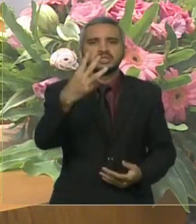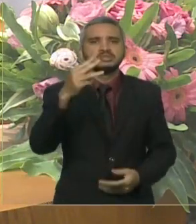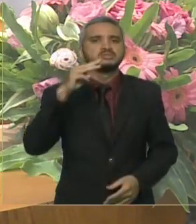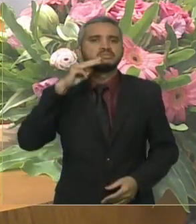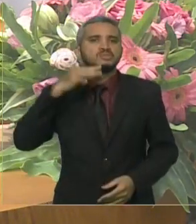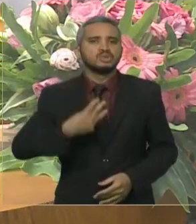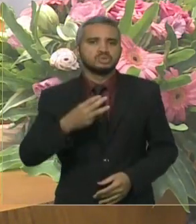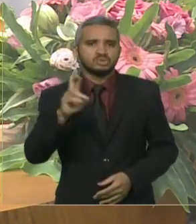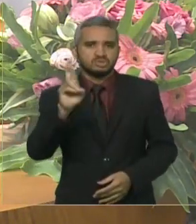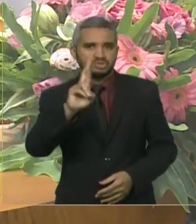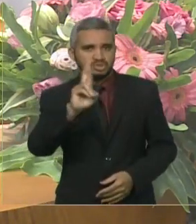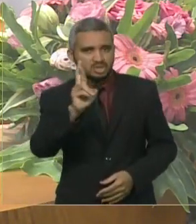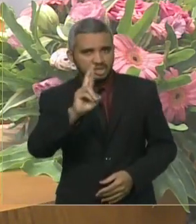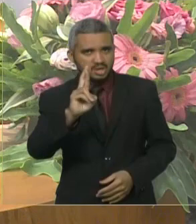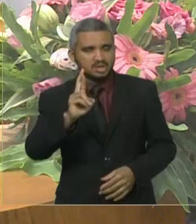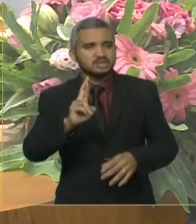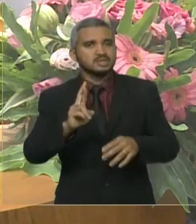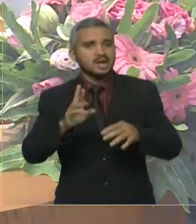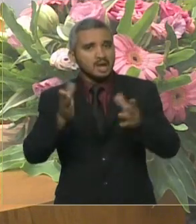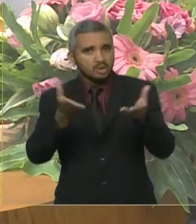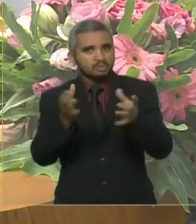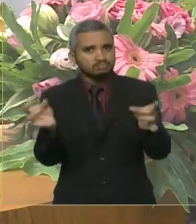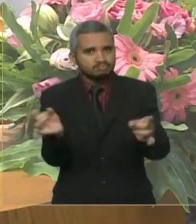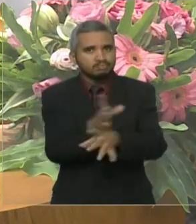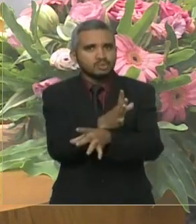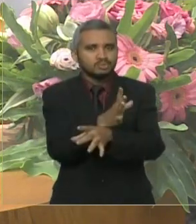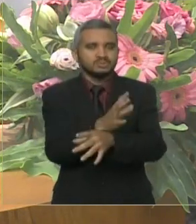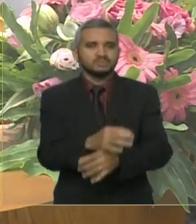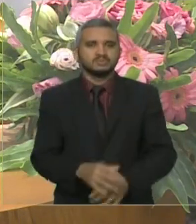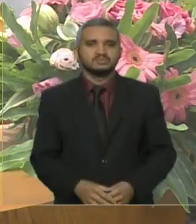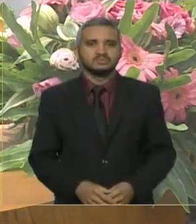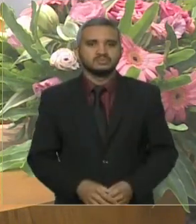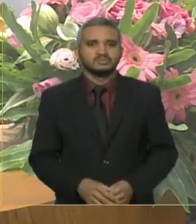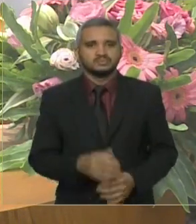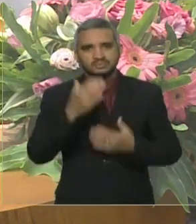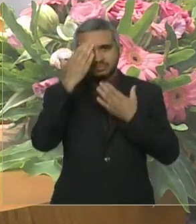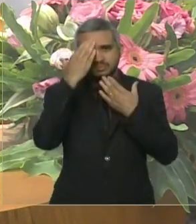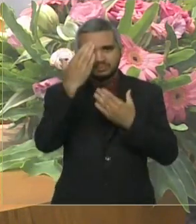vida das pessoas do nosso município, senhor presidente. Satisfeito, senhor presidente.